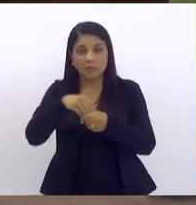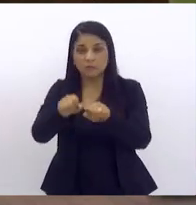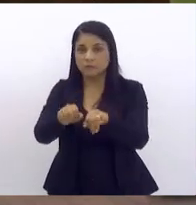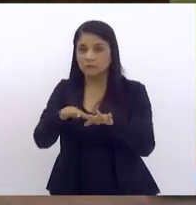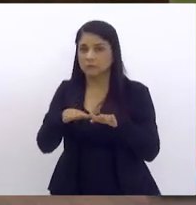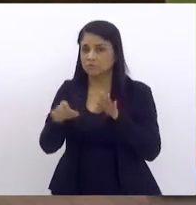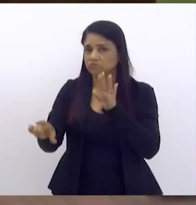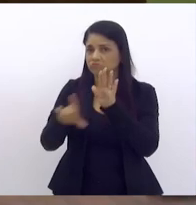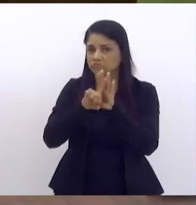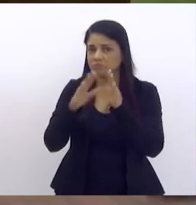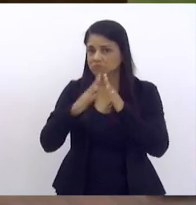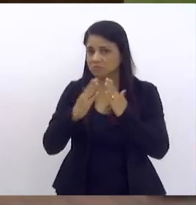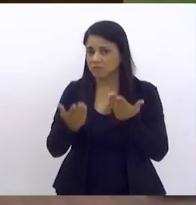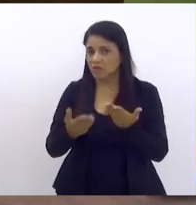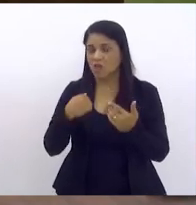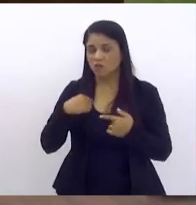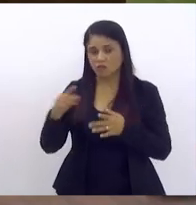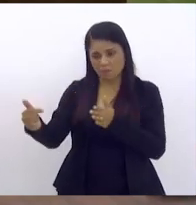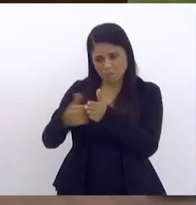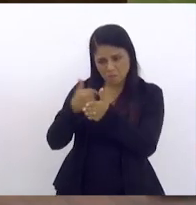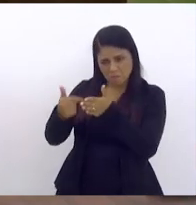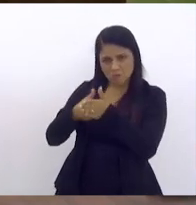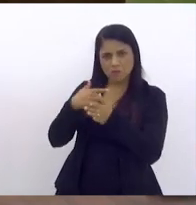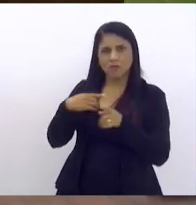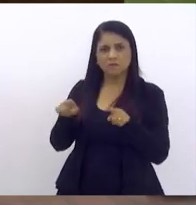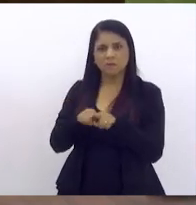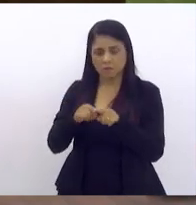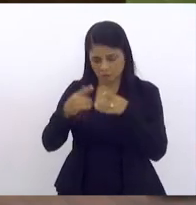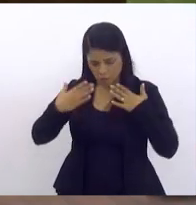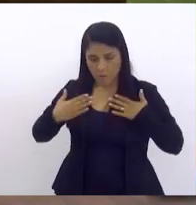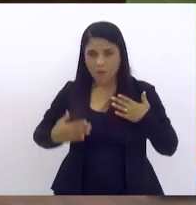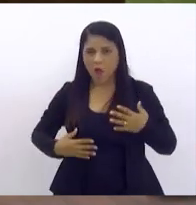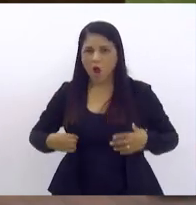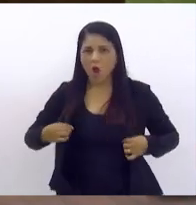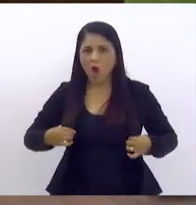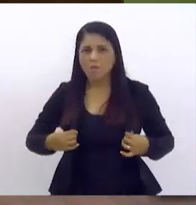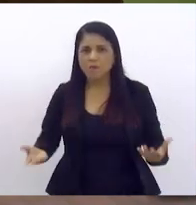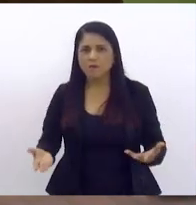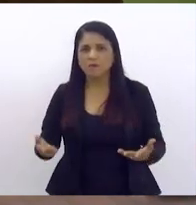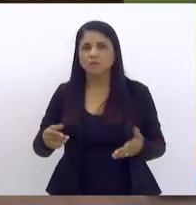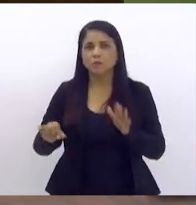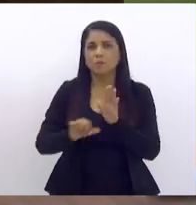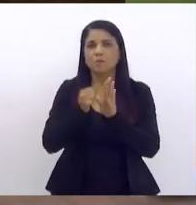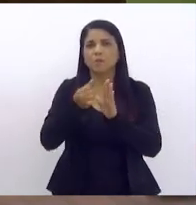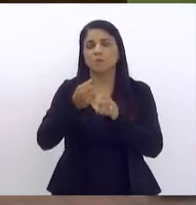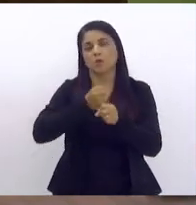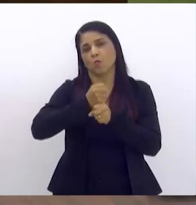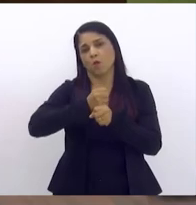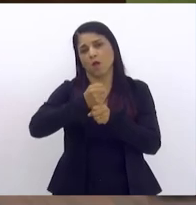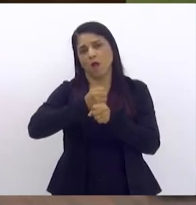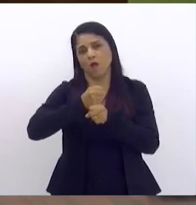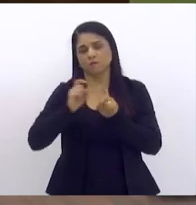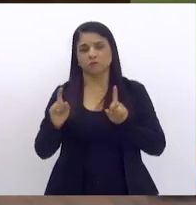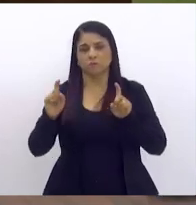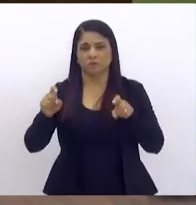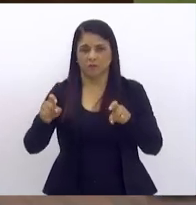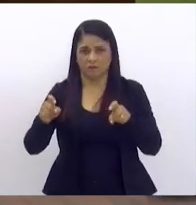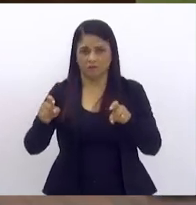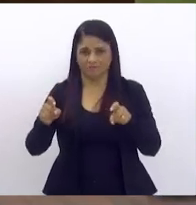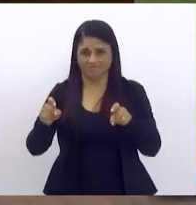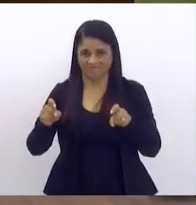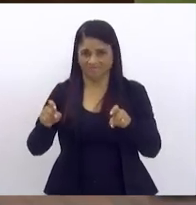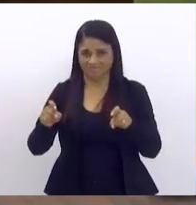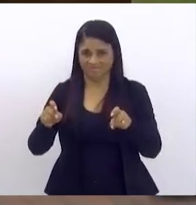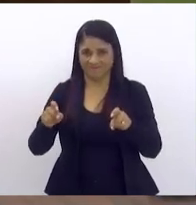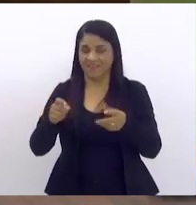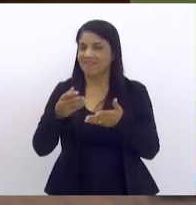questionada, inclusive recentemente, sobre a minha vestimenta, inclusive desde o meu primeiro ano de mandato nessa casa. Isso